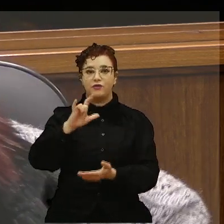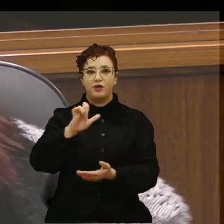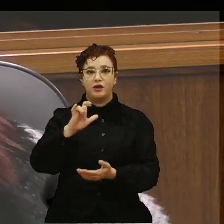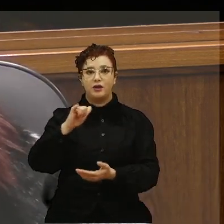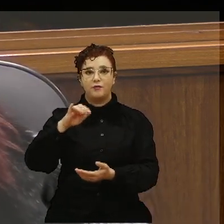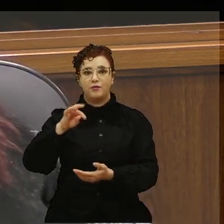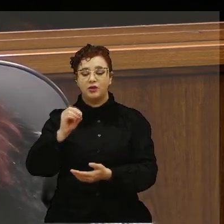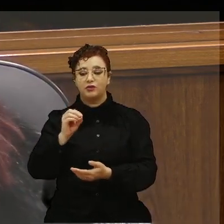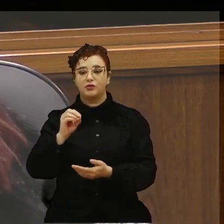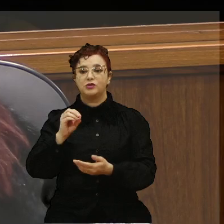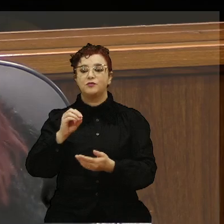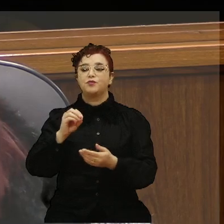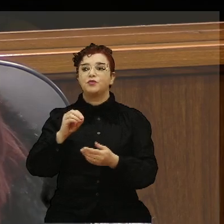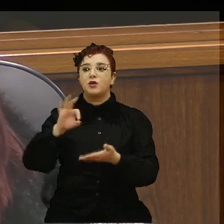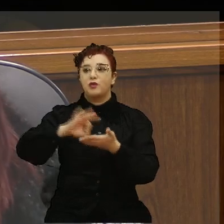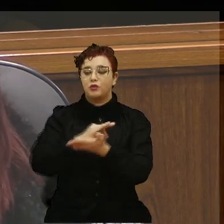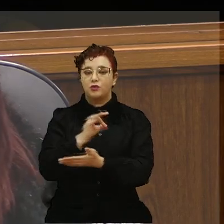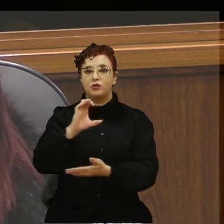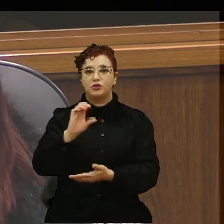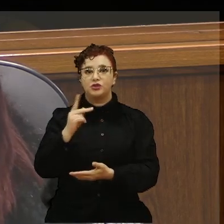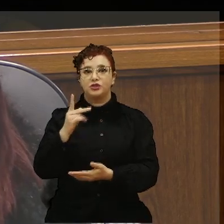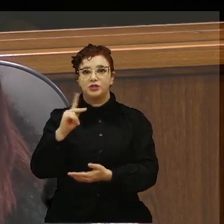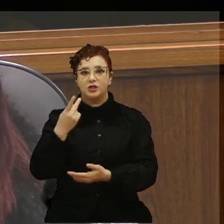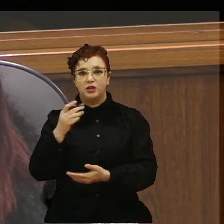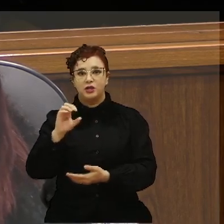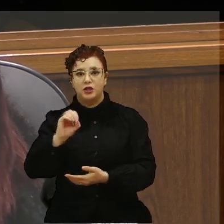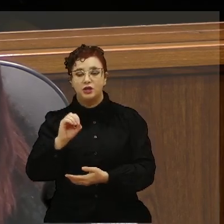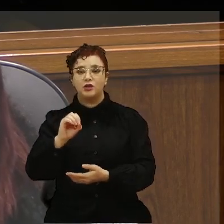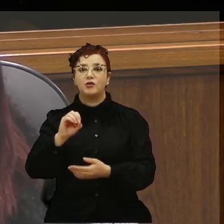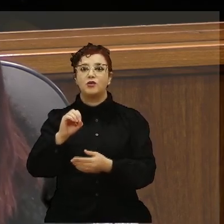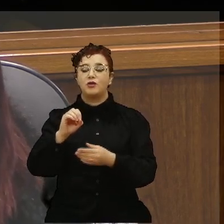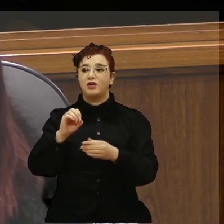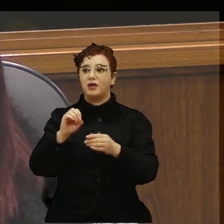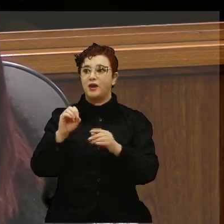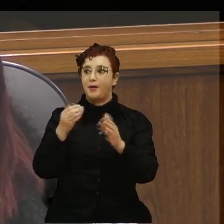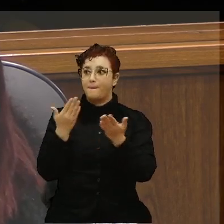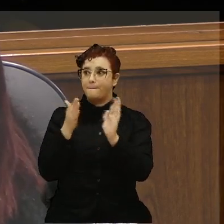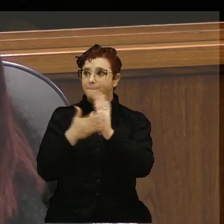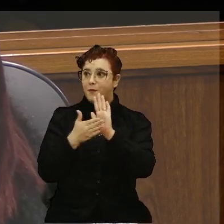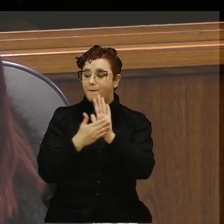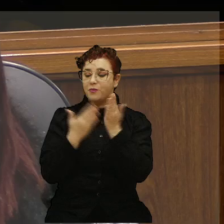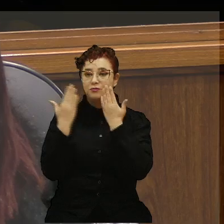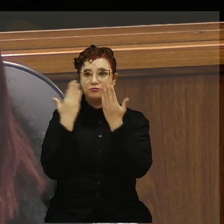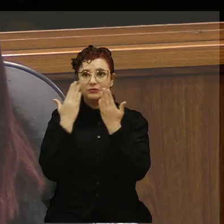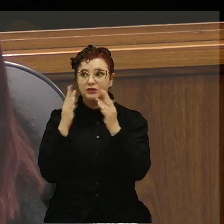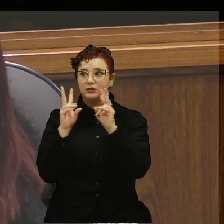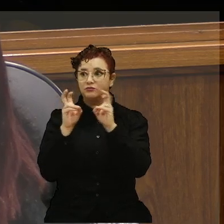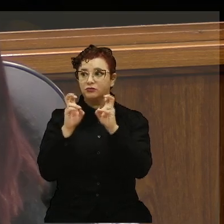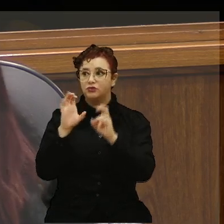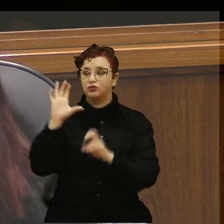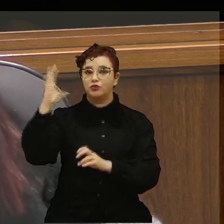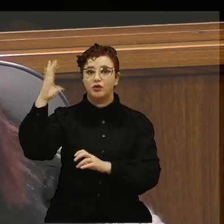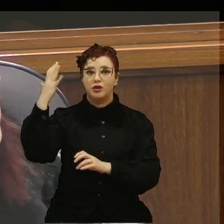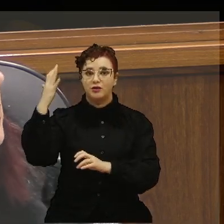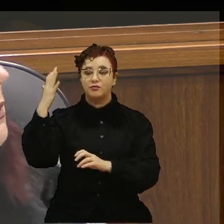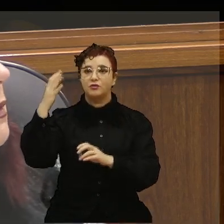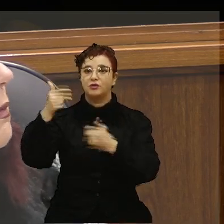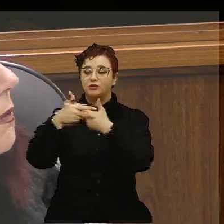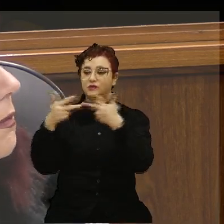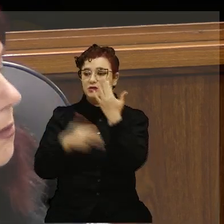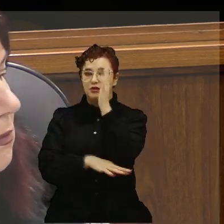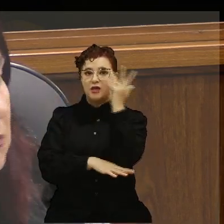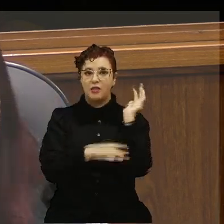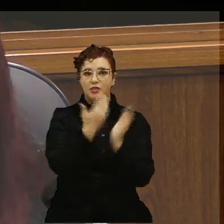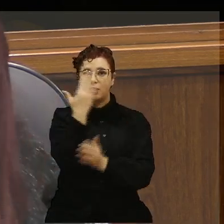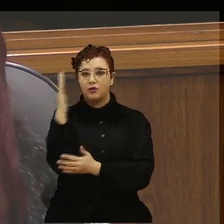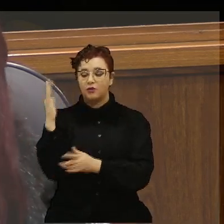de Vilas, que propõe uma reflexão da questão climática, envolvendo os elementos da natureza